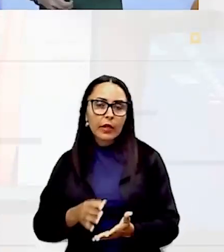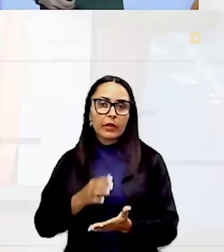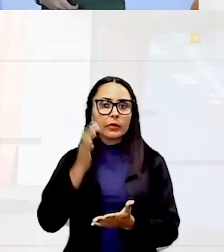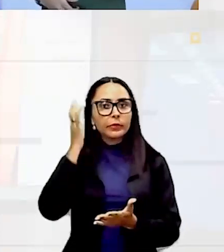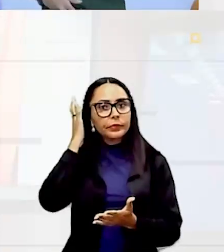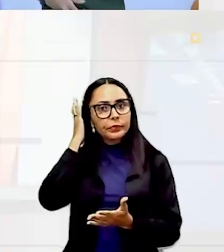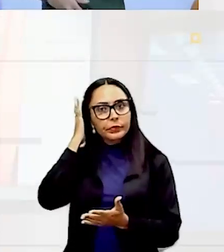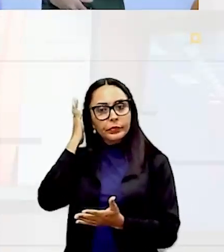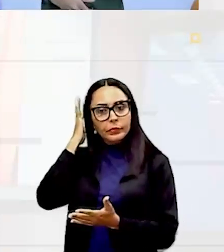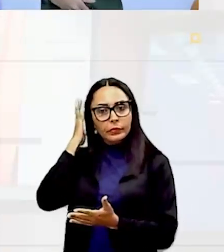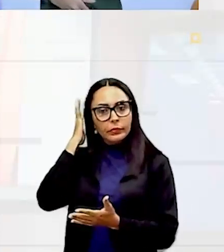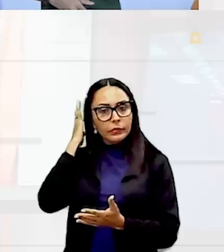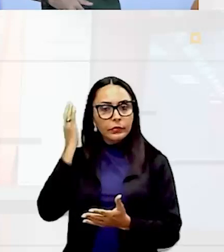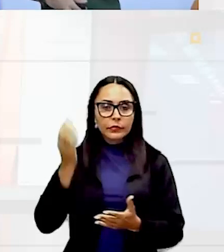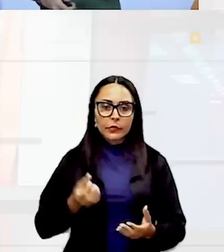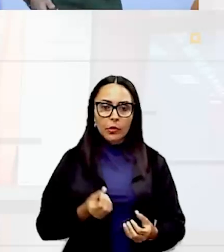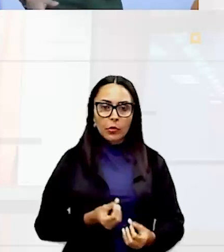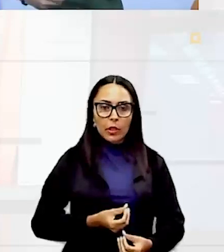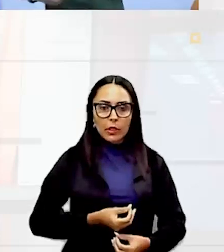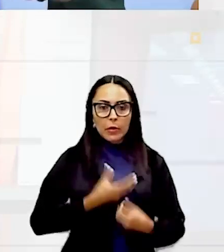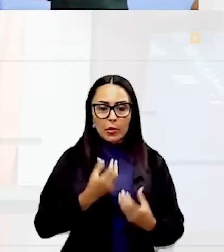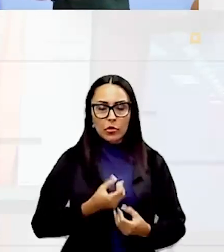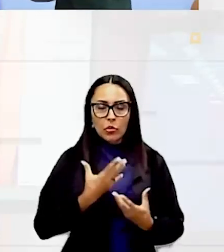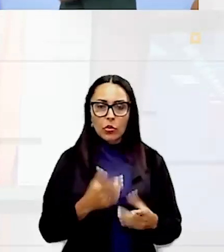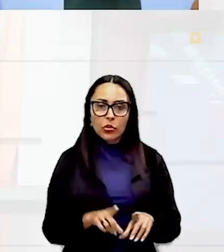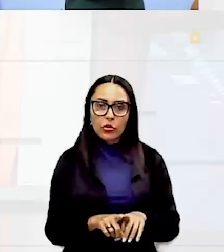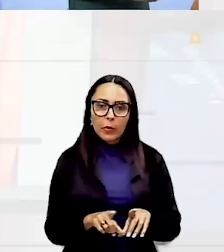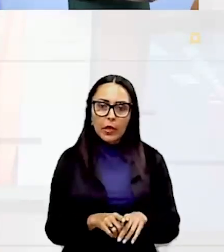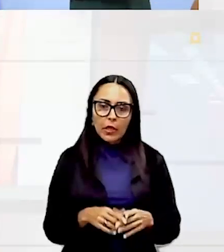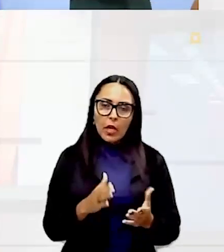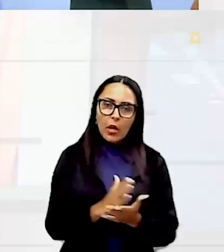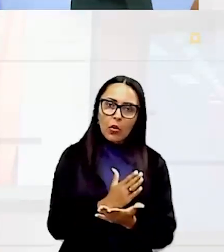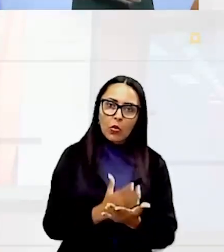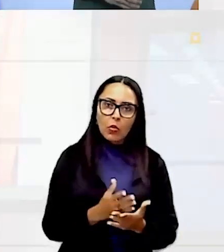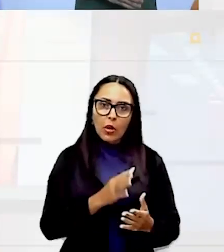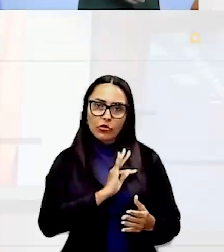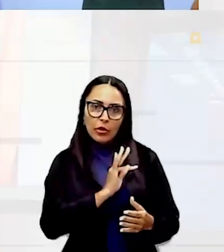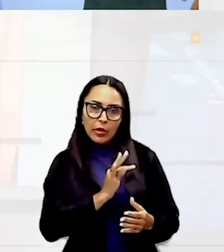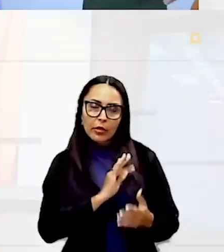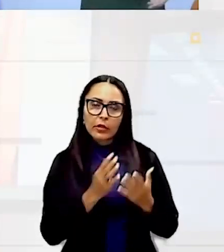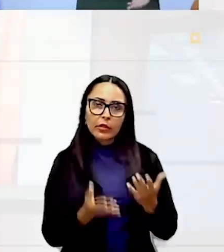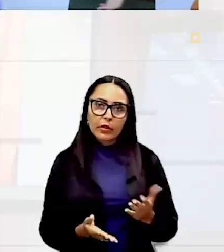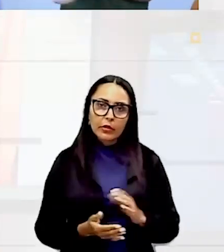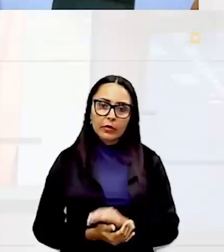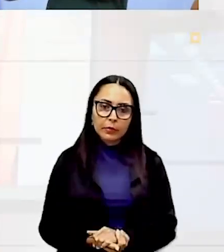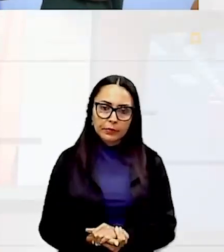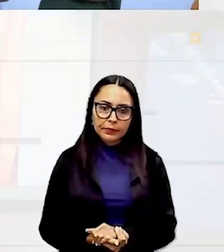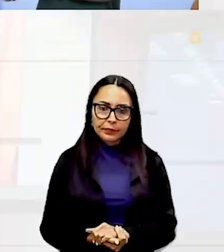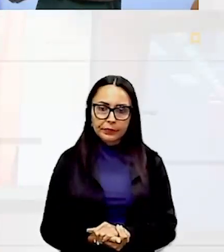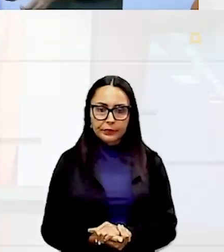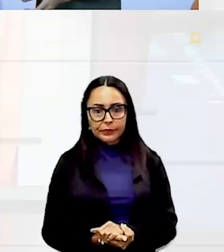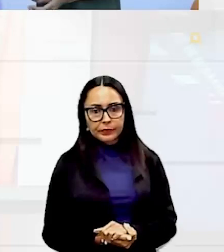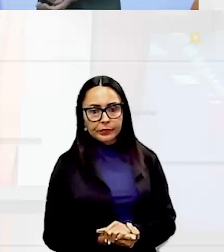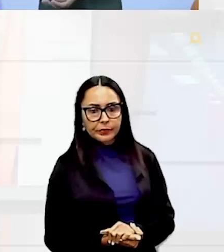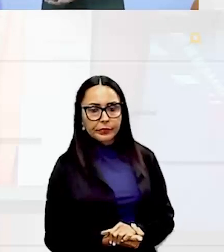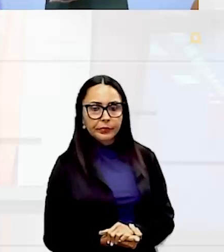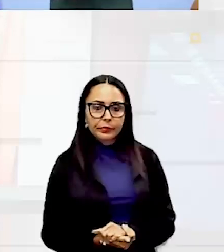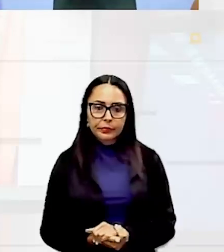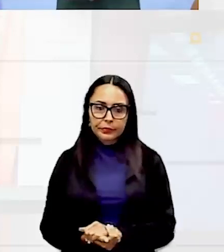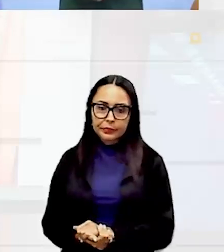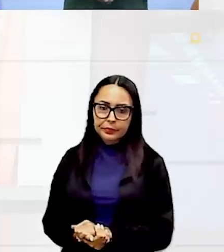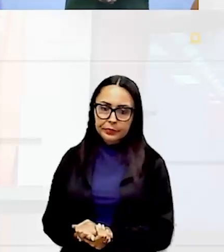são animações, como o próprio nome fala, é algo mais técnico, algo mais puxado para programação.